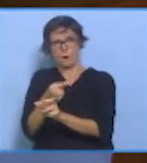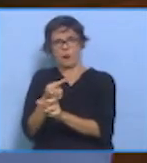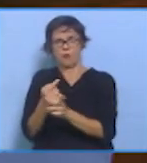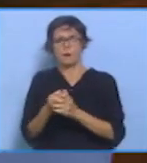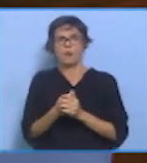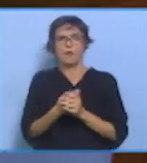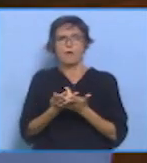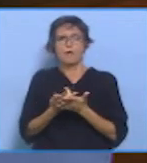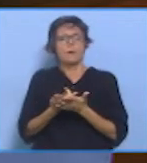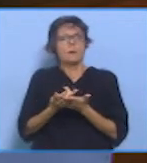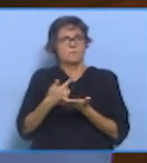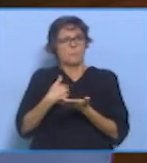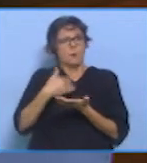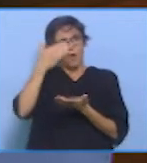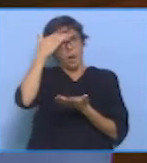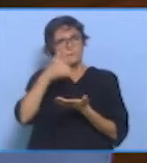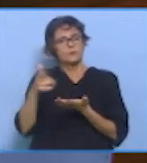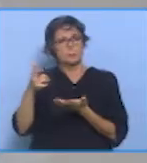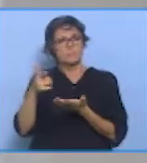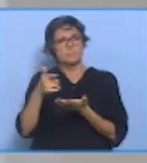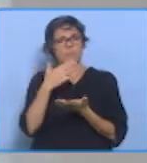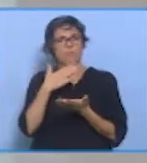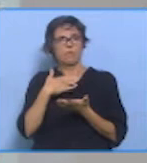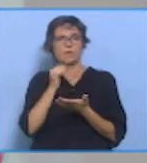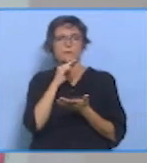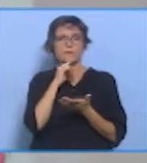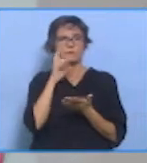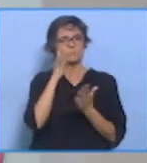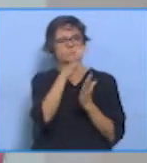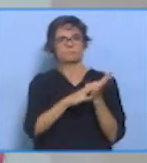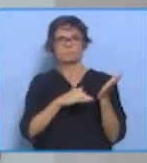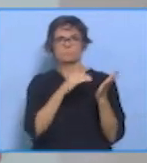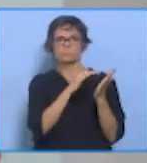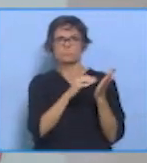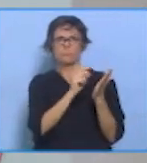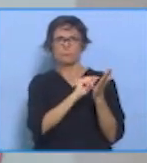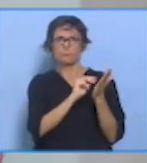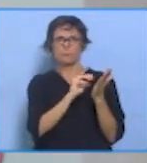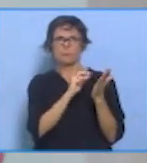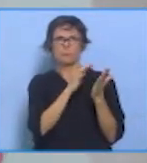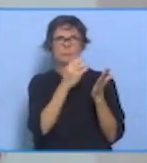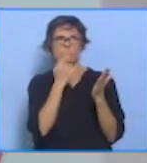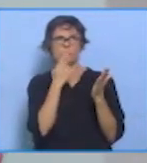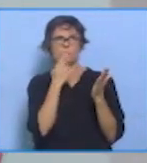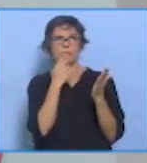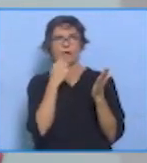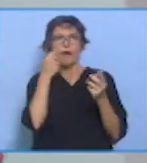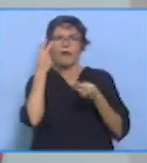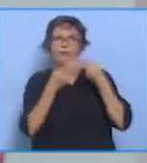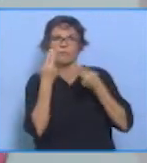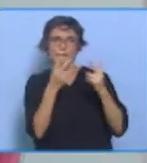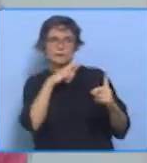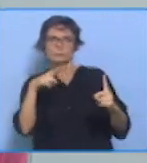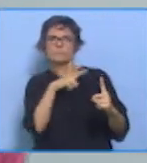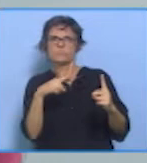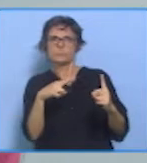creio que não nos pode levar a uma leitura muito pouco ecuménica, no sentido de dizer... Não, eu sei que não era o que o Marcos estava a dizer,